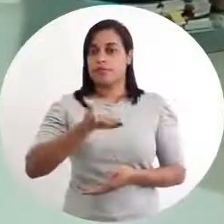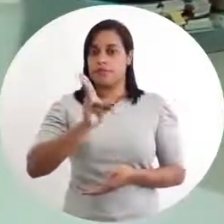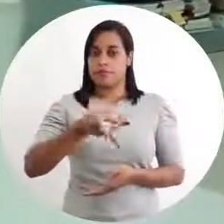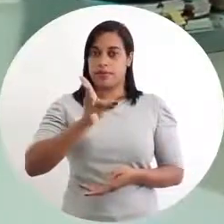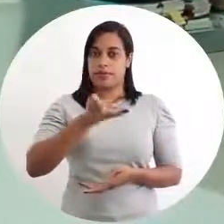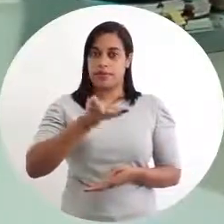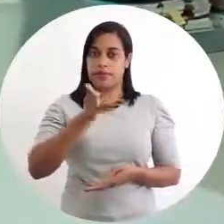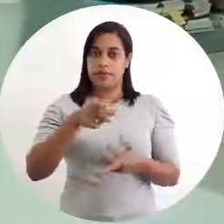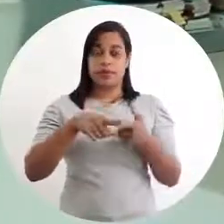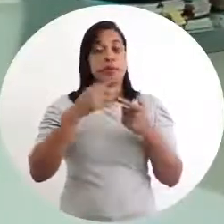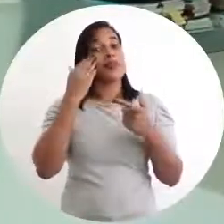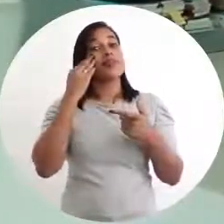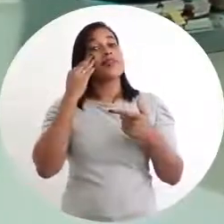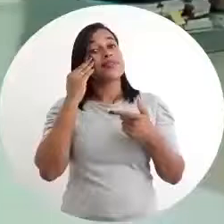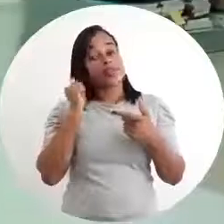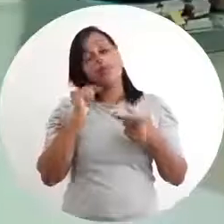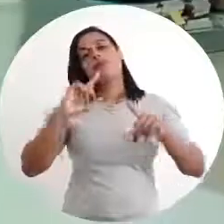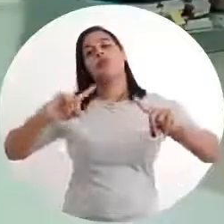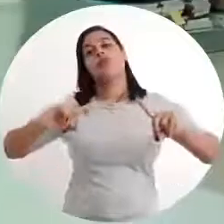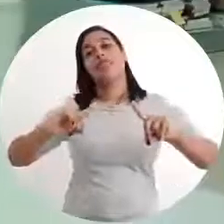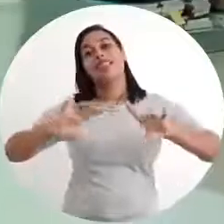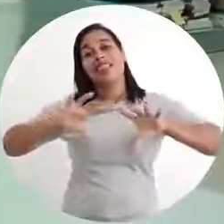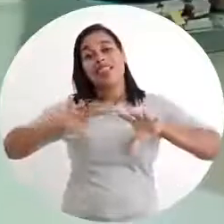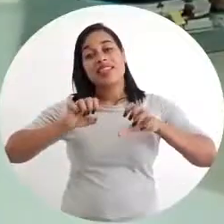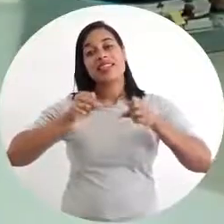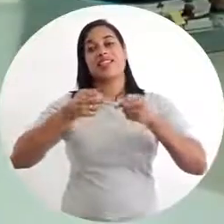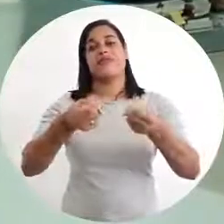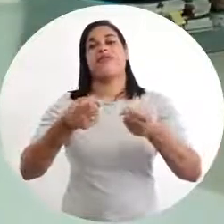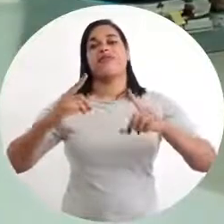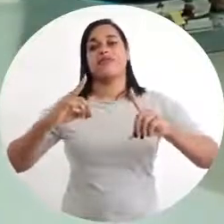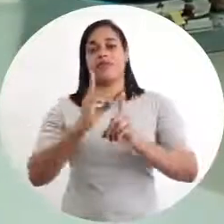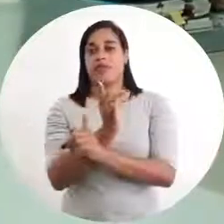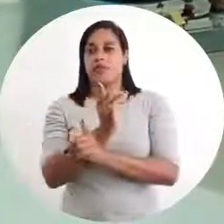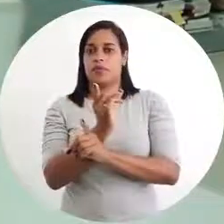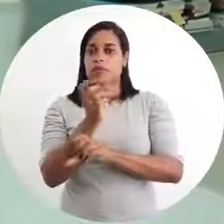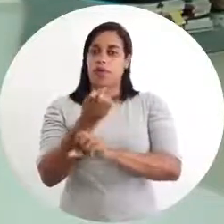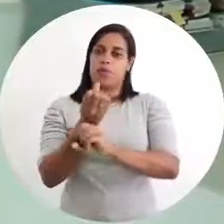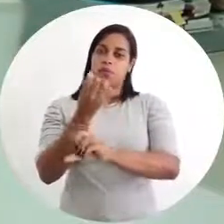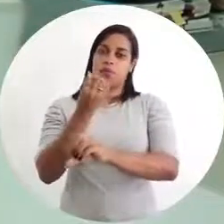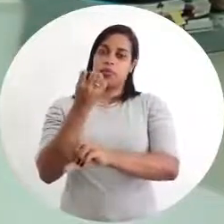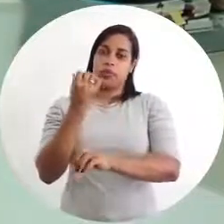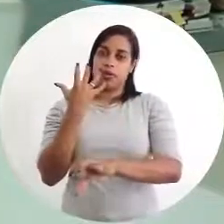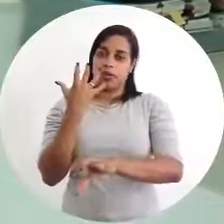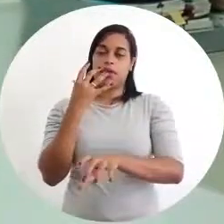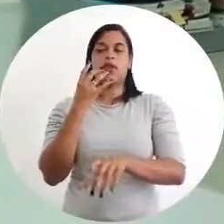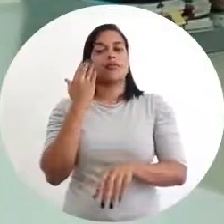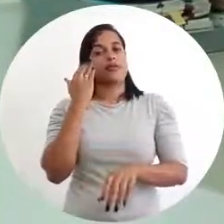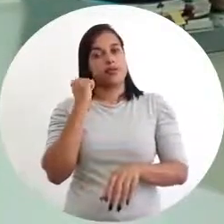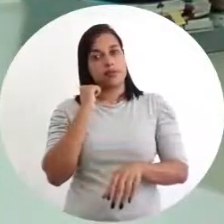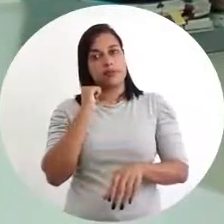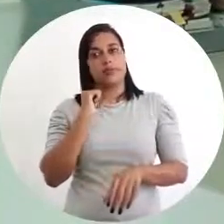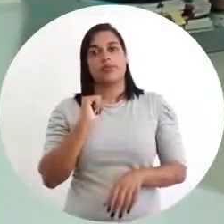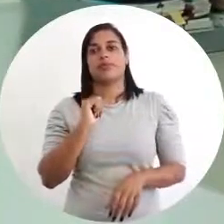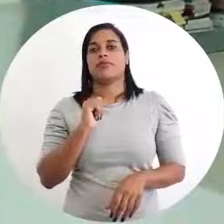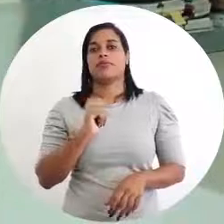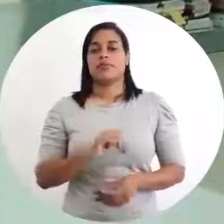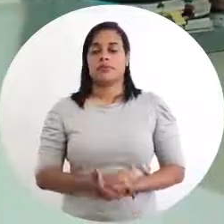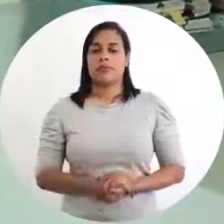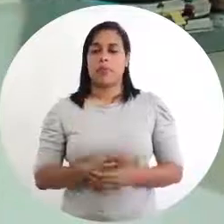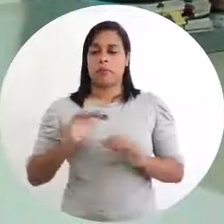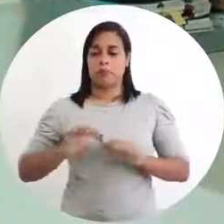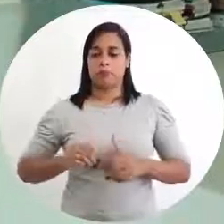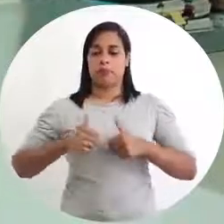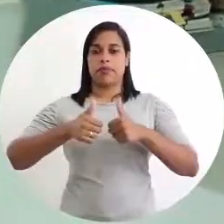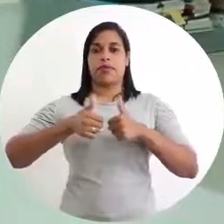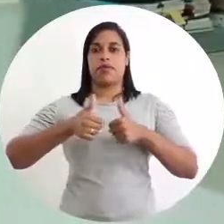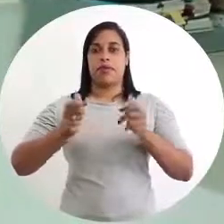aqui também sabendo, né, do desafio que é o ensino à distância. Então, a gente vai tentar fazer da